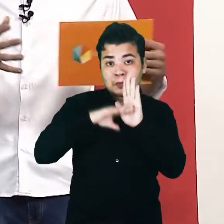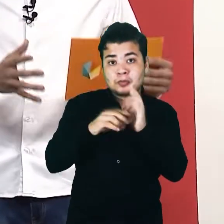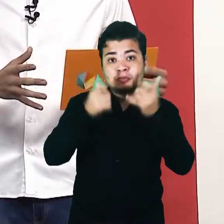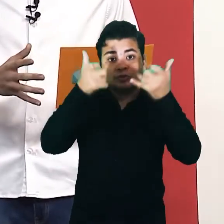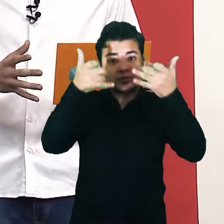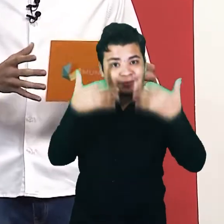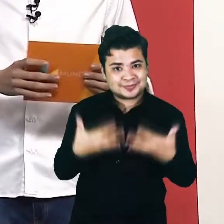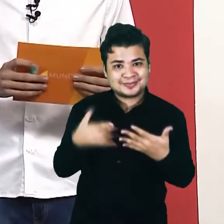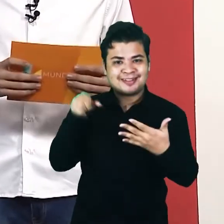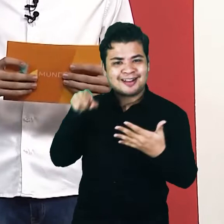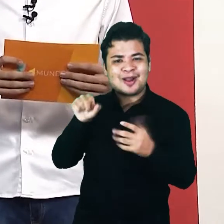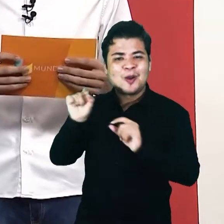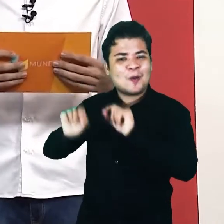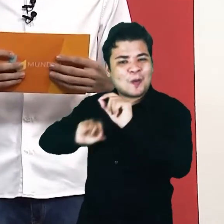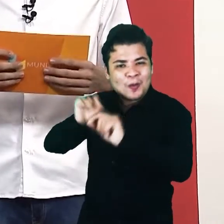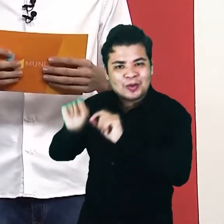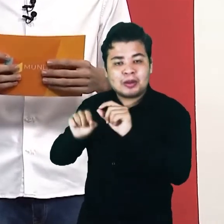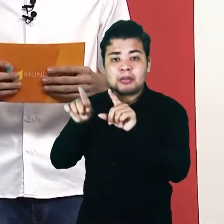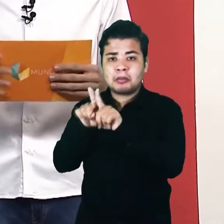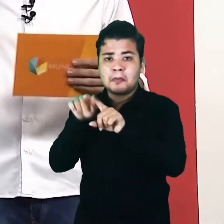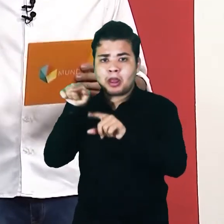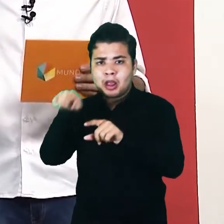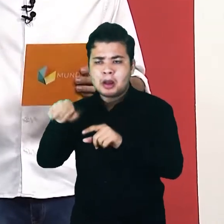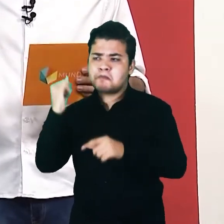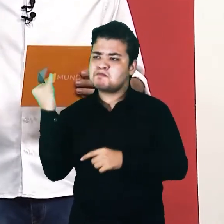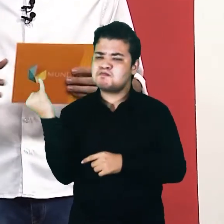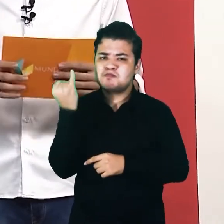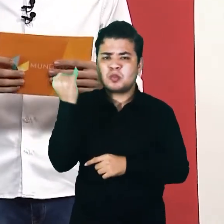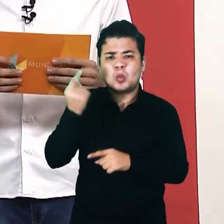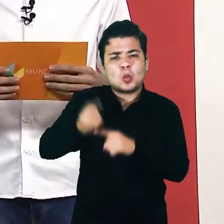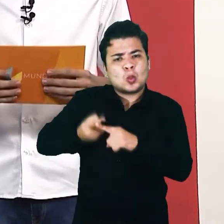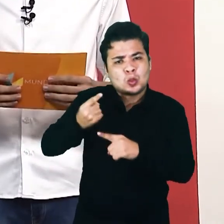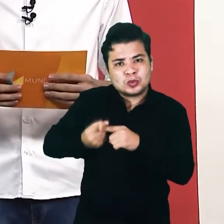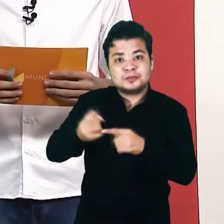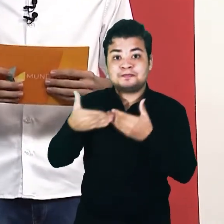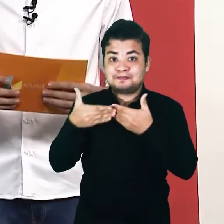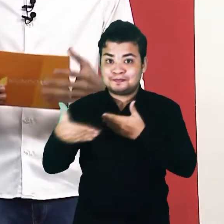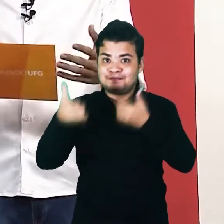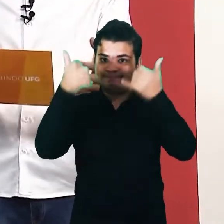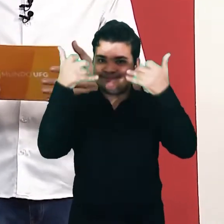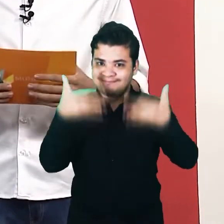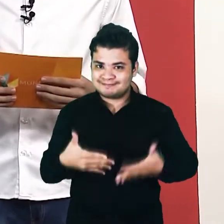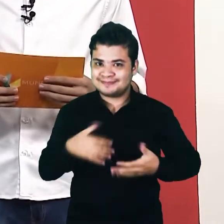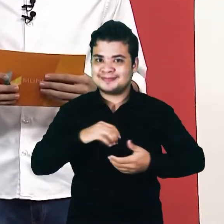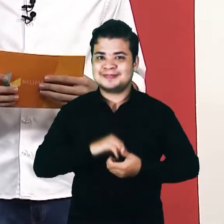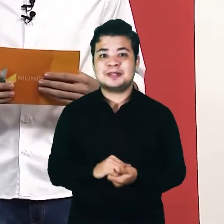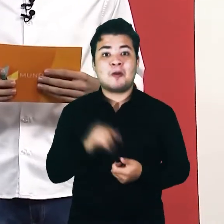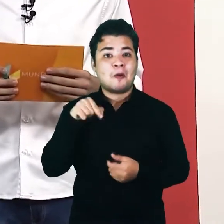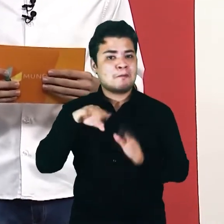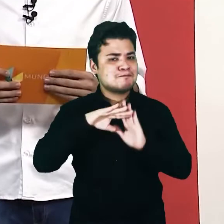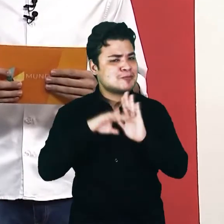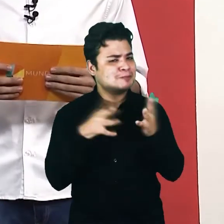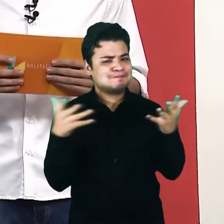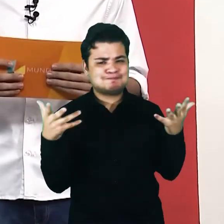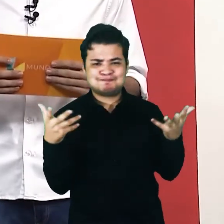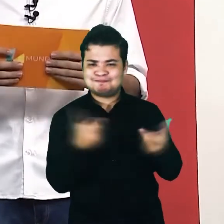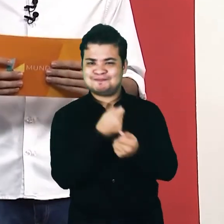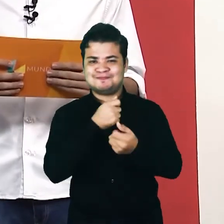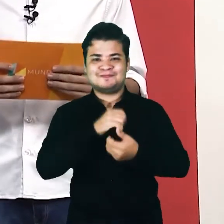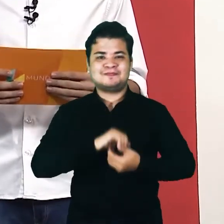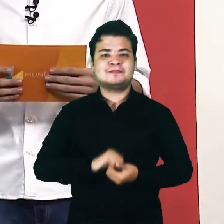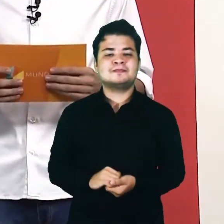um herbário e qual a importância desse espaço de conservação. Fica com a gente, o programa de hoje